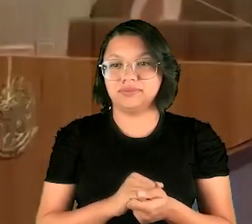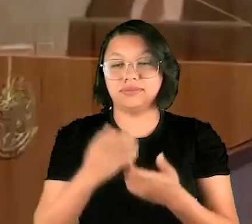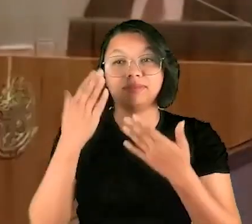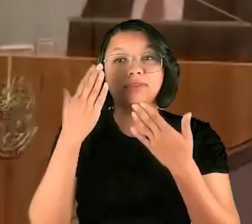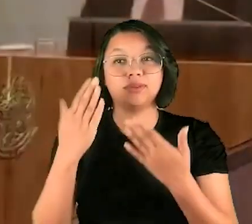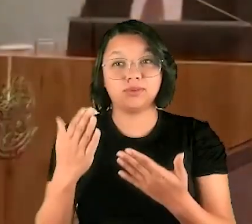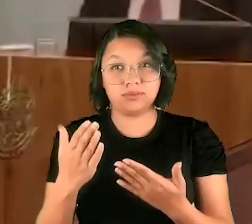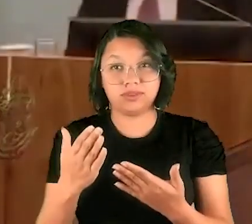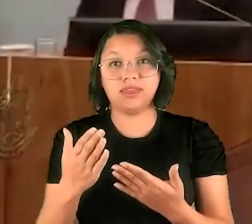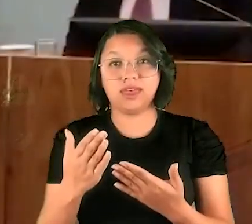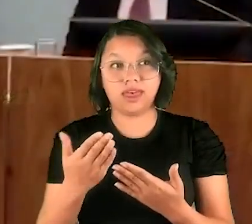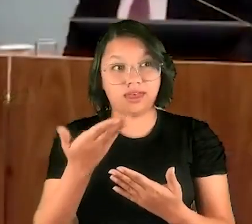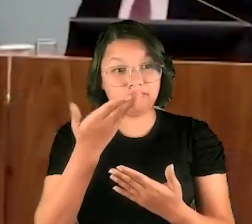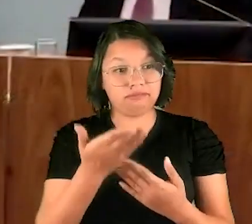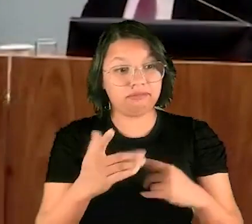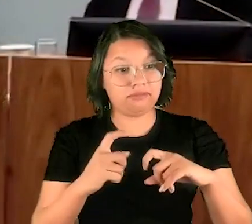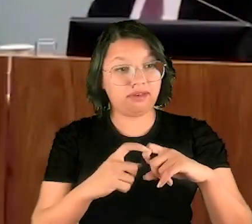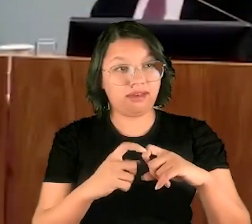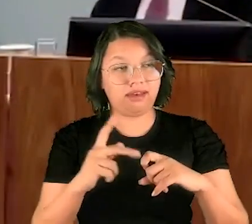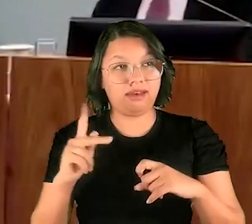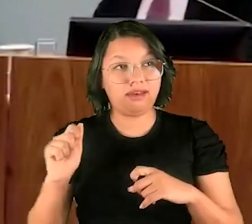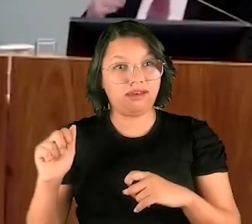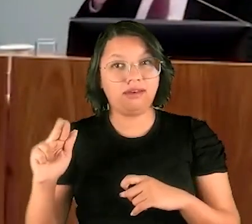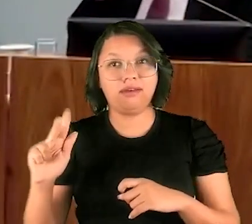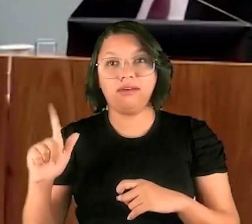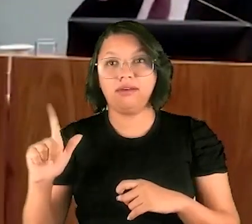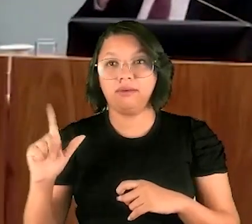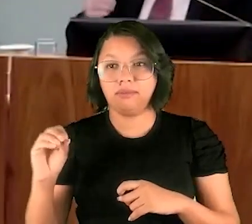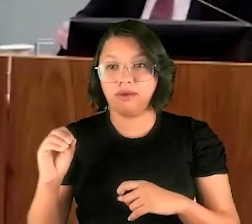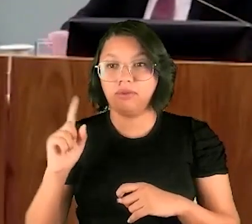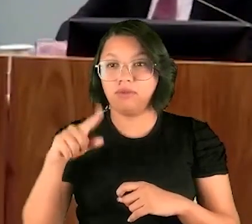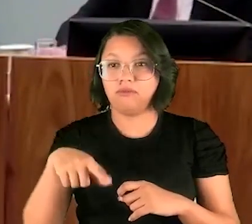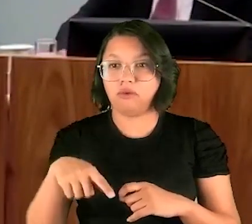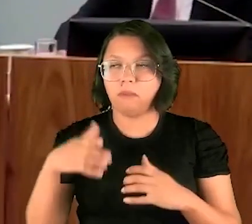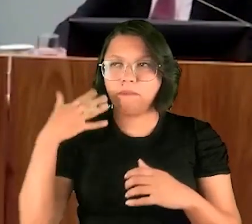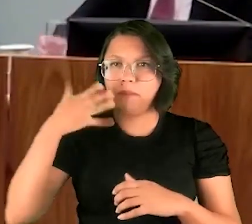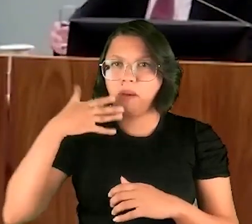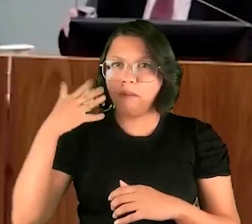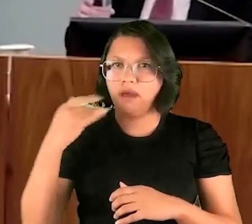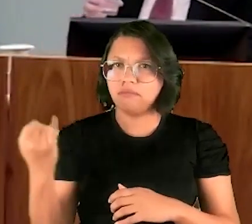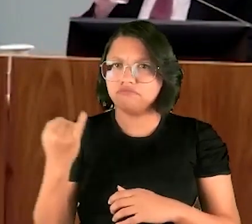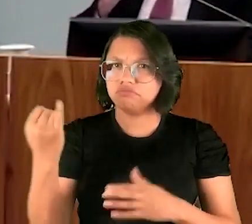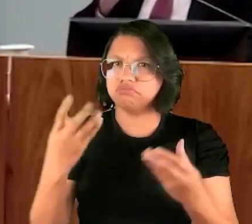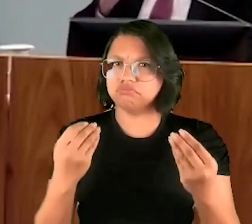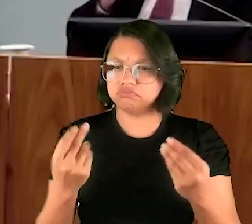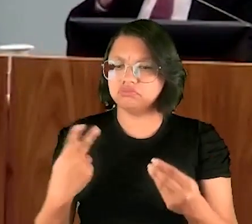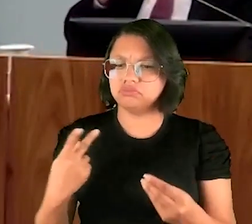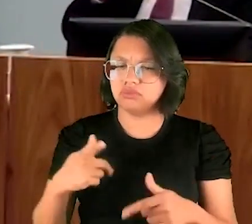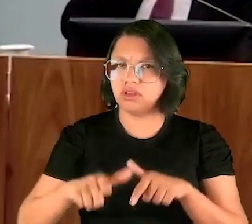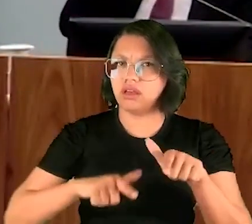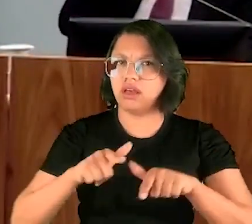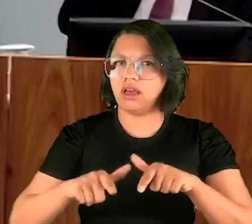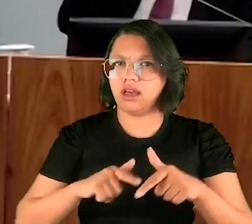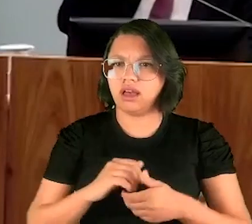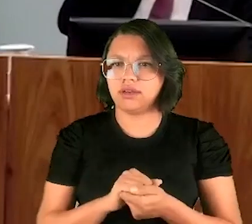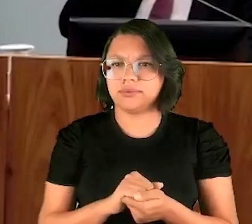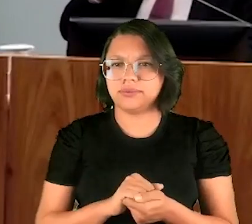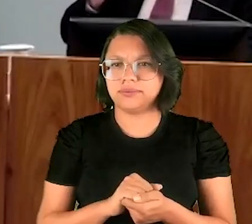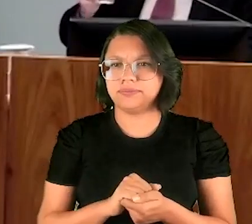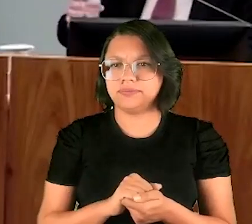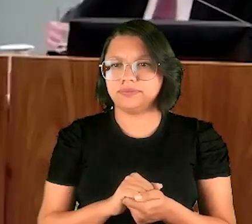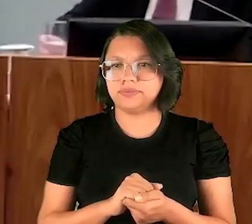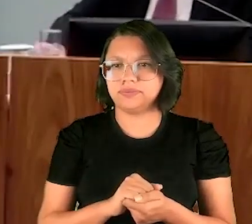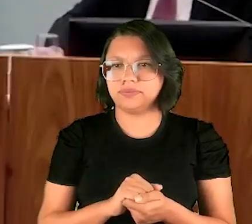Muito obrigado, doutor Paulo. Foi uma palestra muito importante para o nosso trabalho.